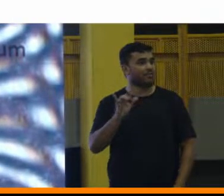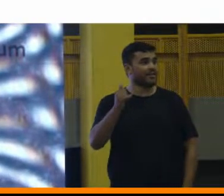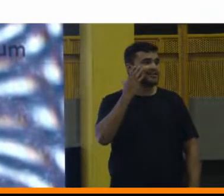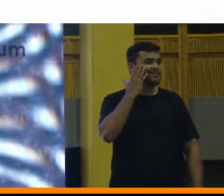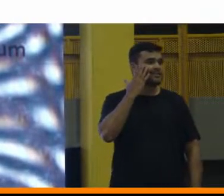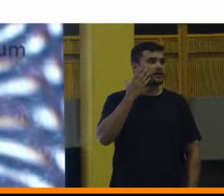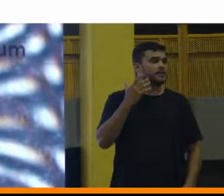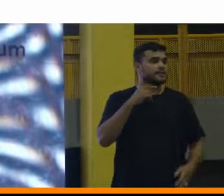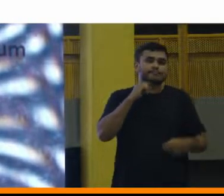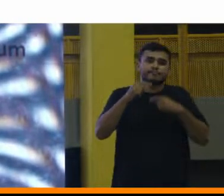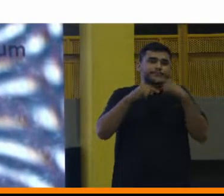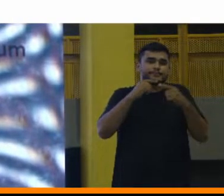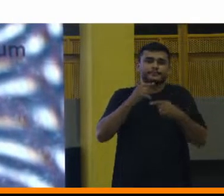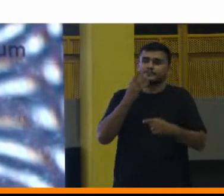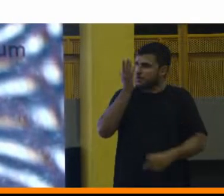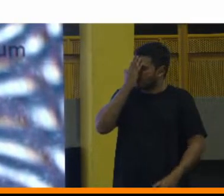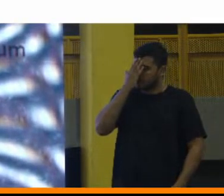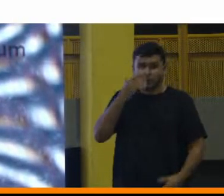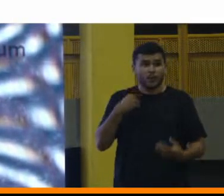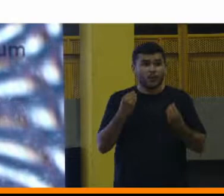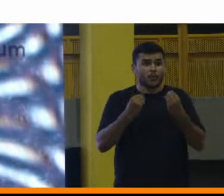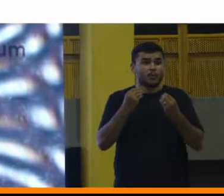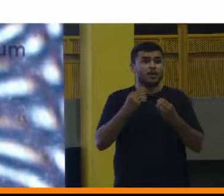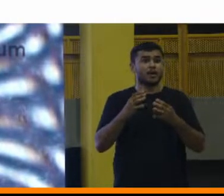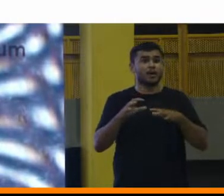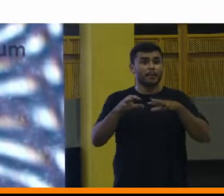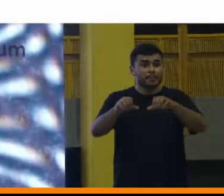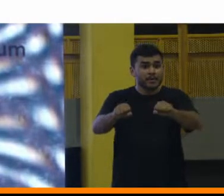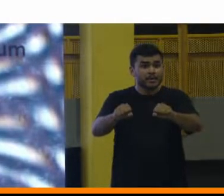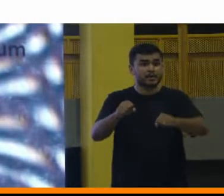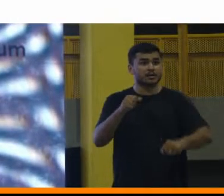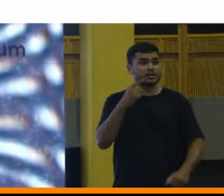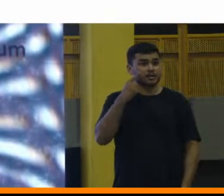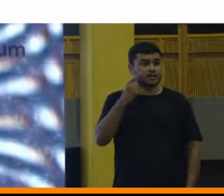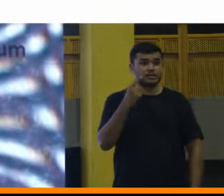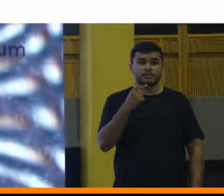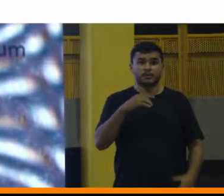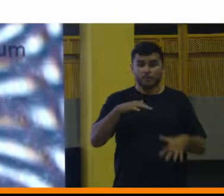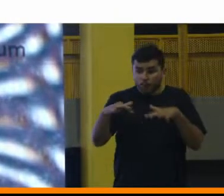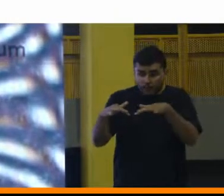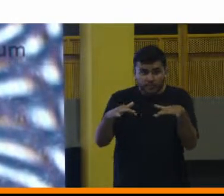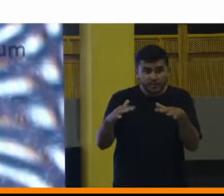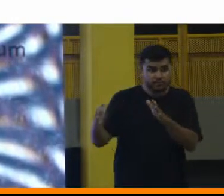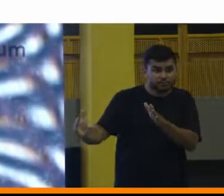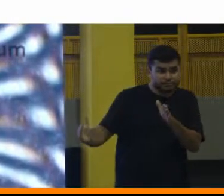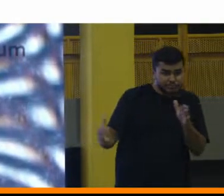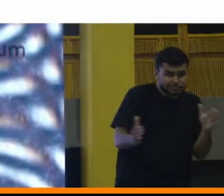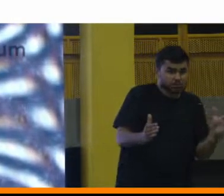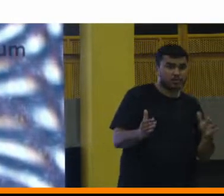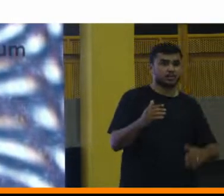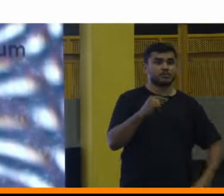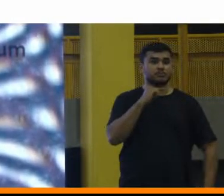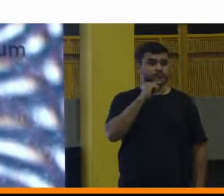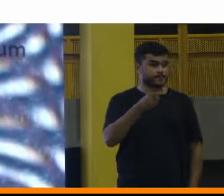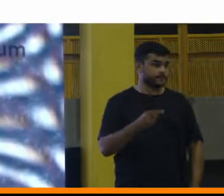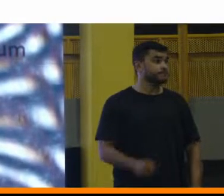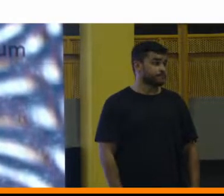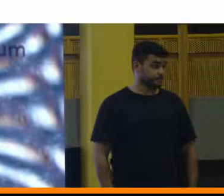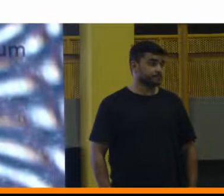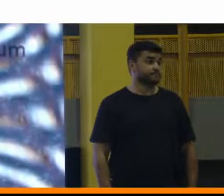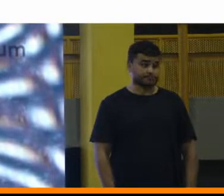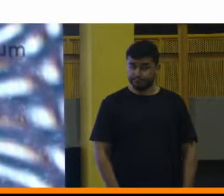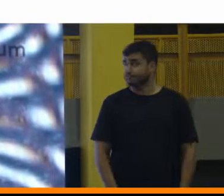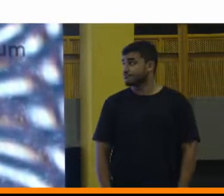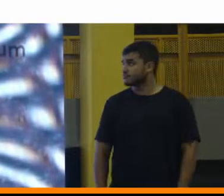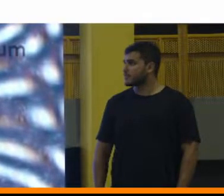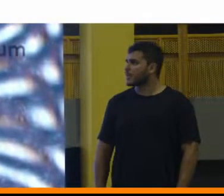não conseguirá exercer uma força que possa colocá-la em movimento. Vai dizer isso para sua mãe, para você ver quanto de peia